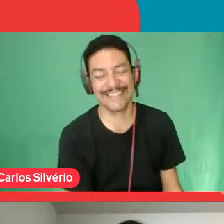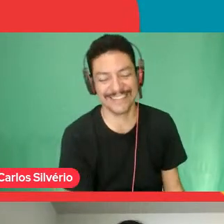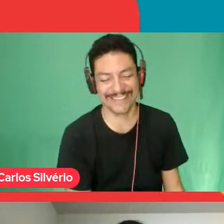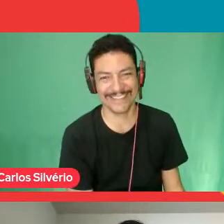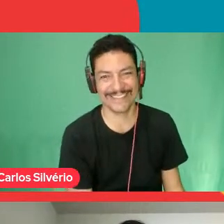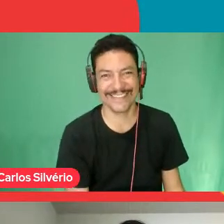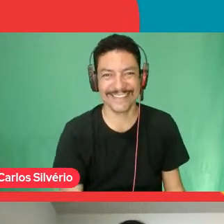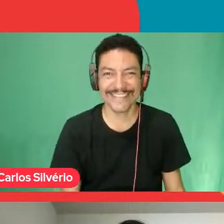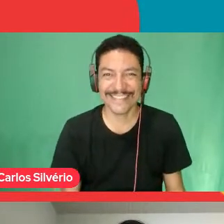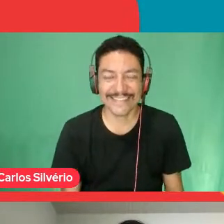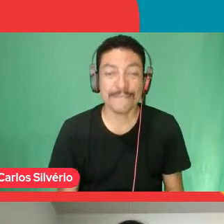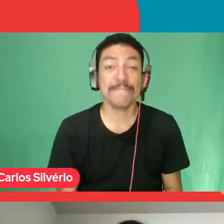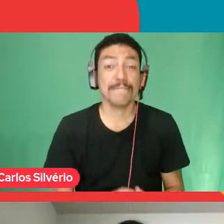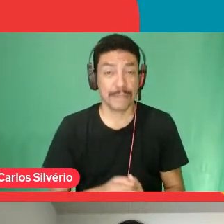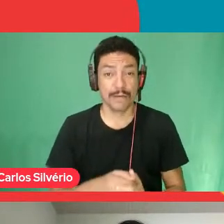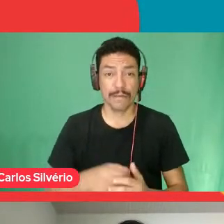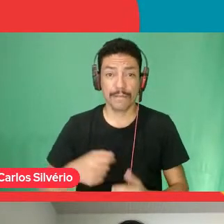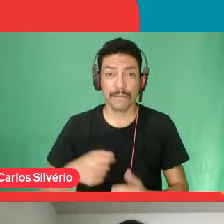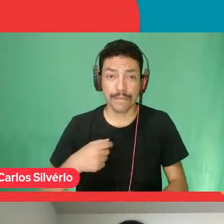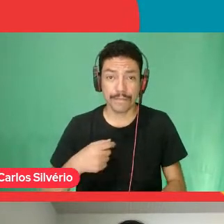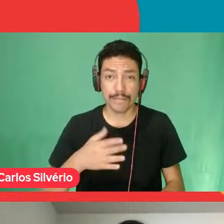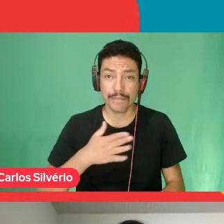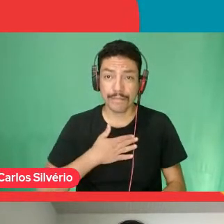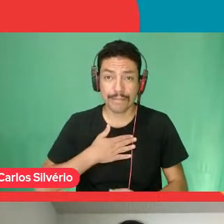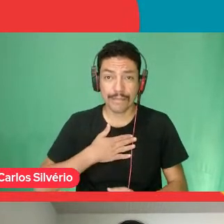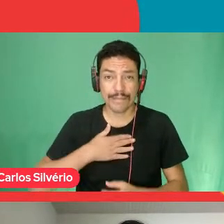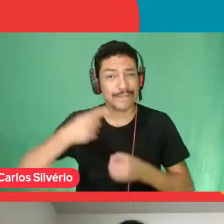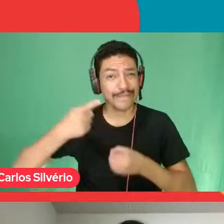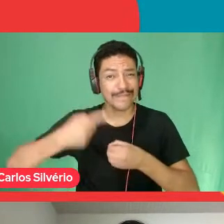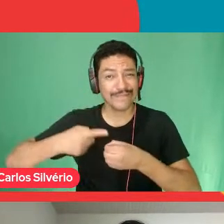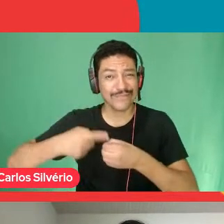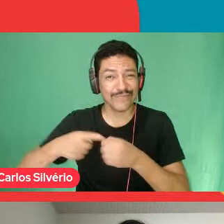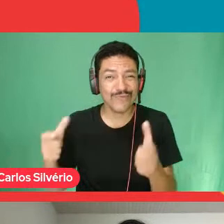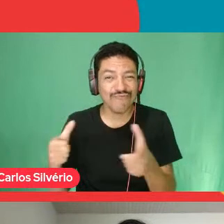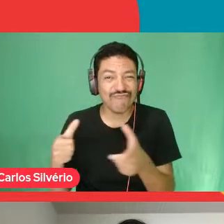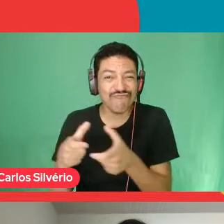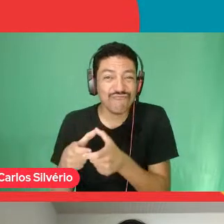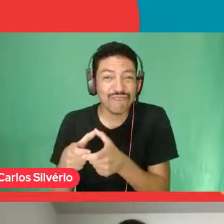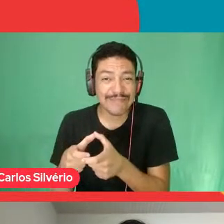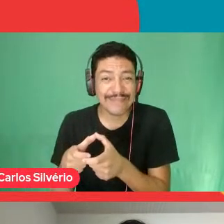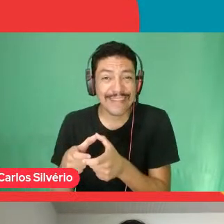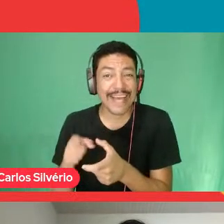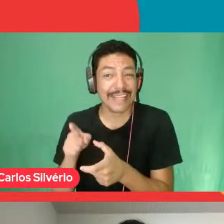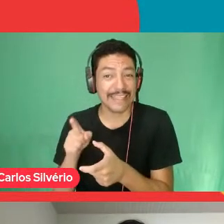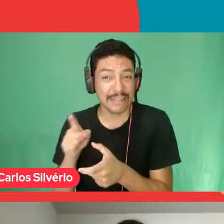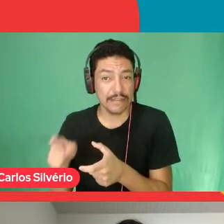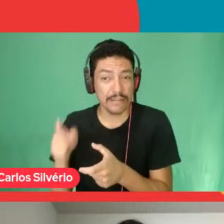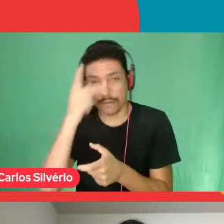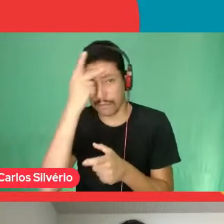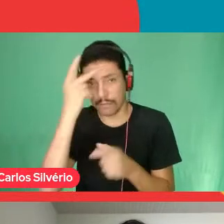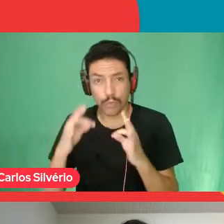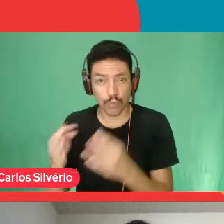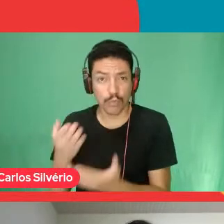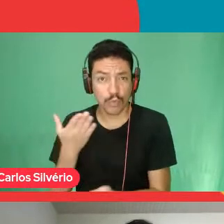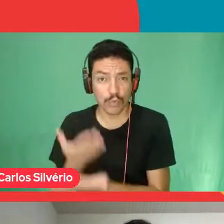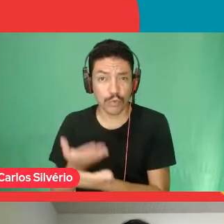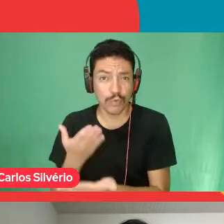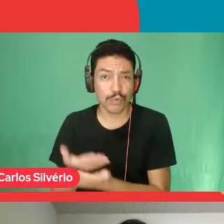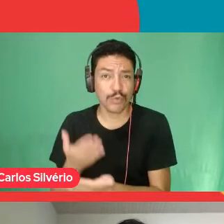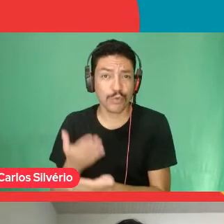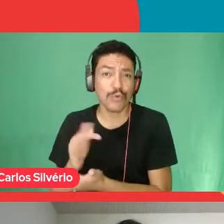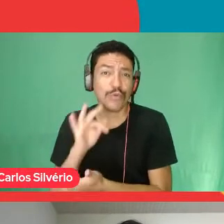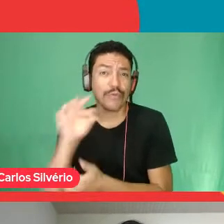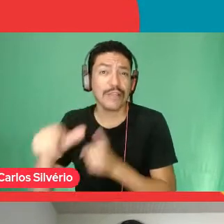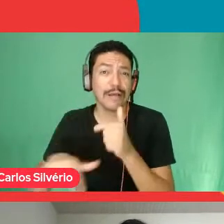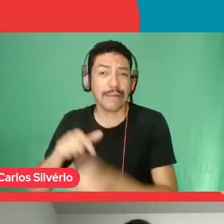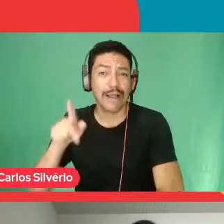Pode começar aí. Como eu disse, né, eu sou de uma cidadezinha do interior e lá todo mundo se forma para ser professor